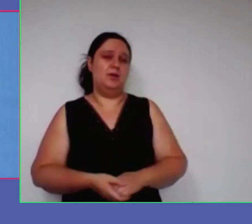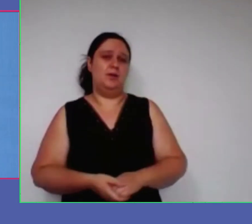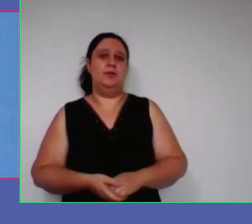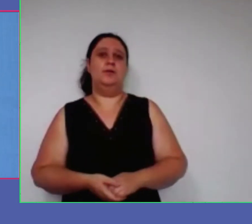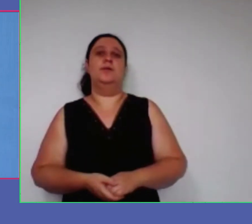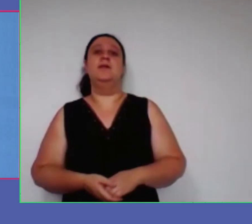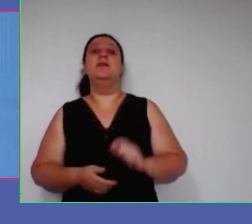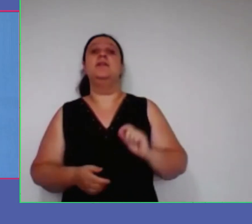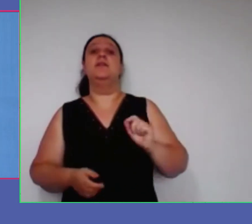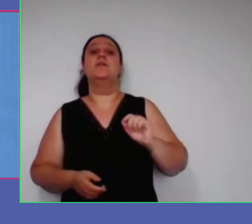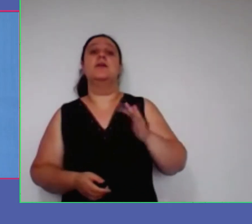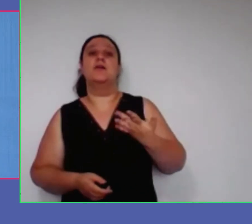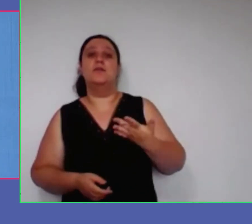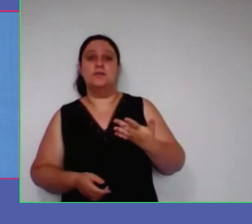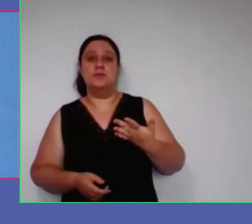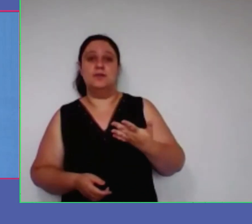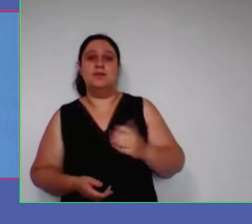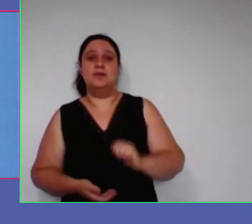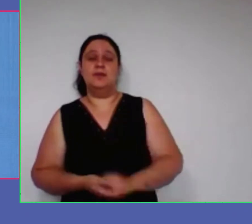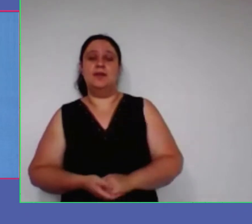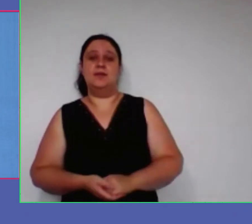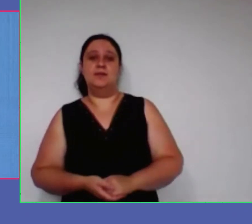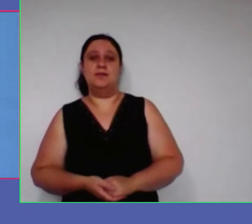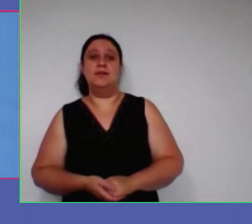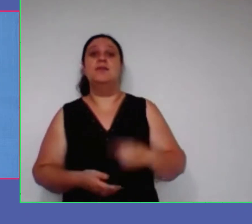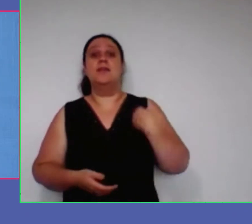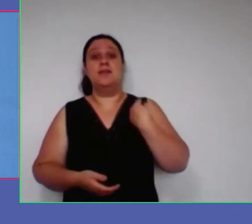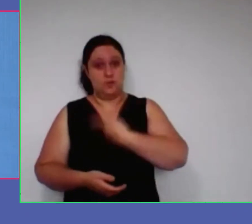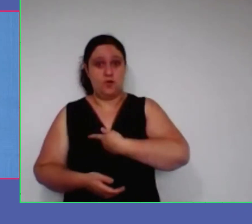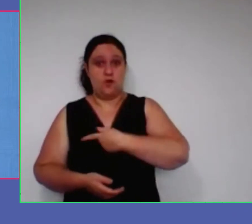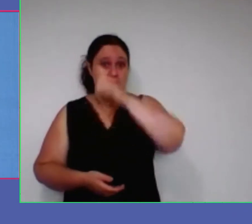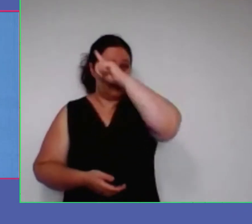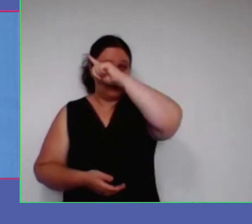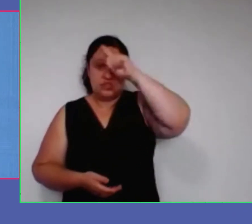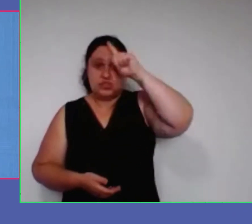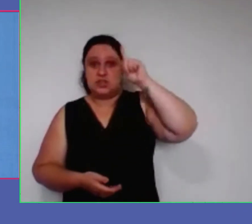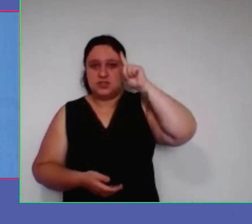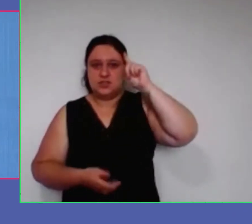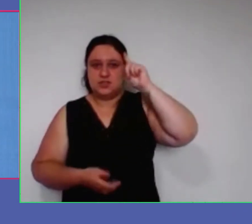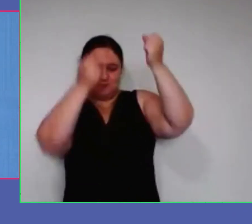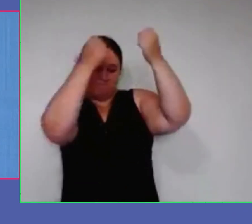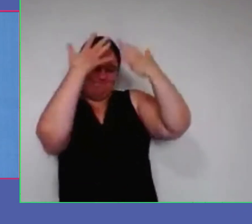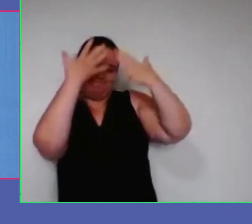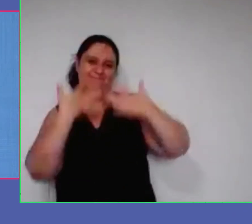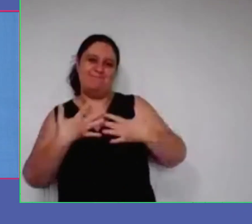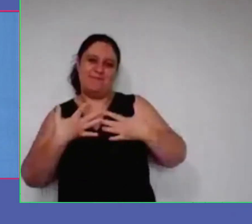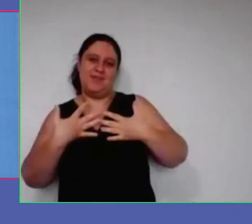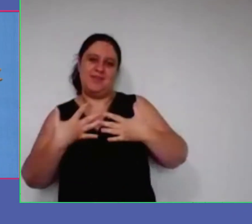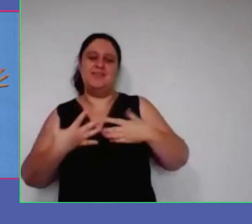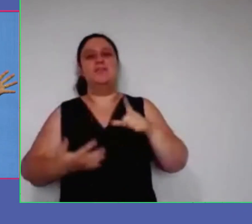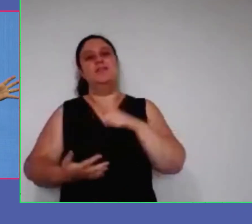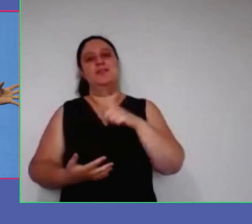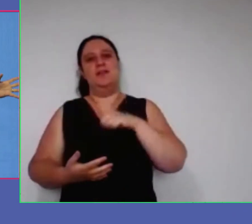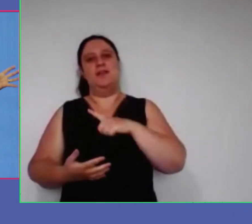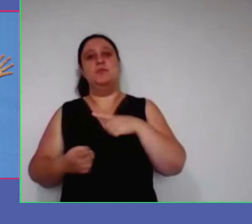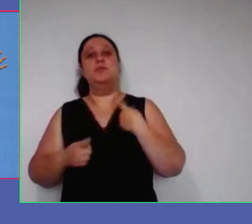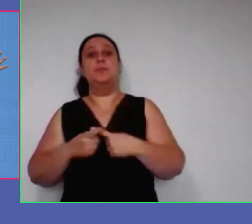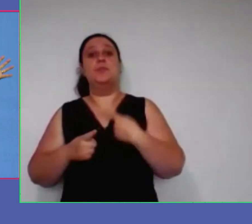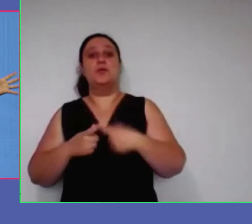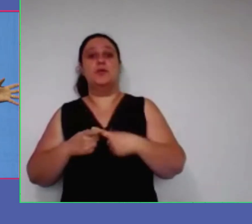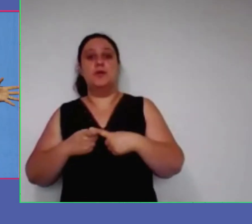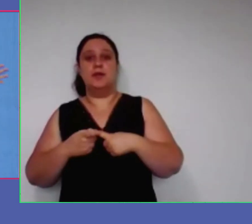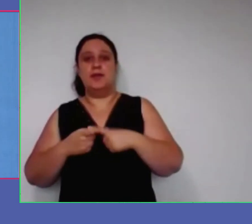bênção viesse para os gentios. E hoje nós ganhamos a graça pela rejeição dos